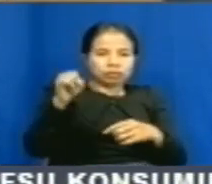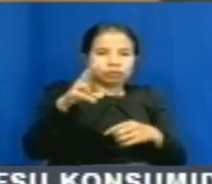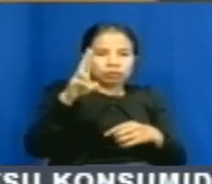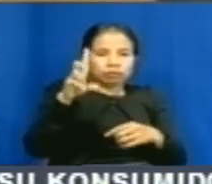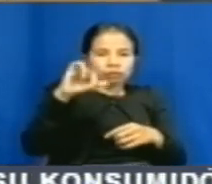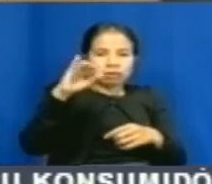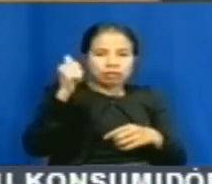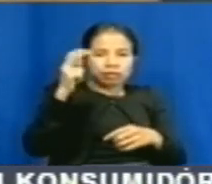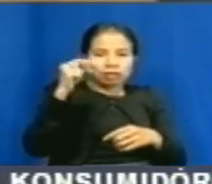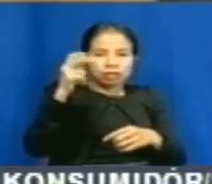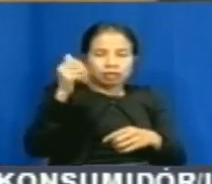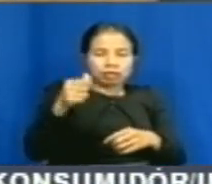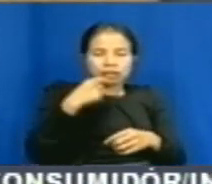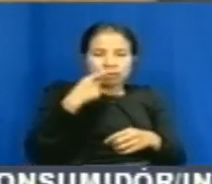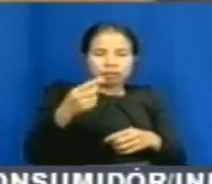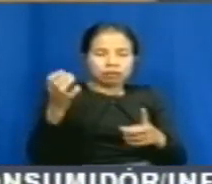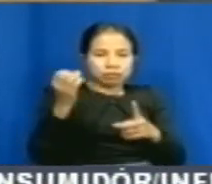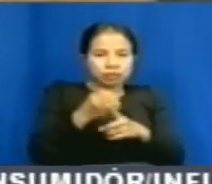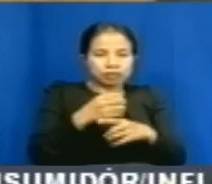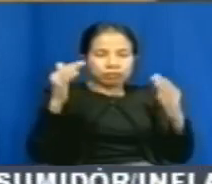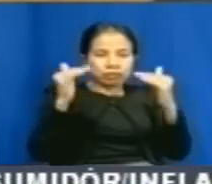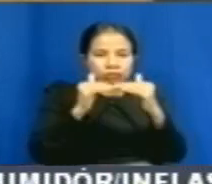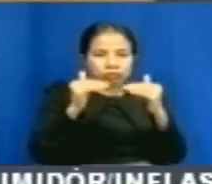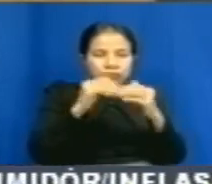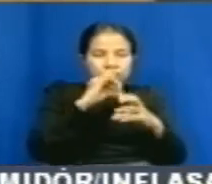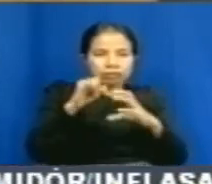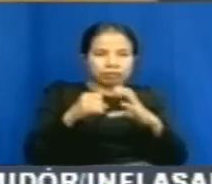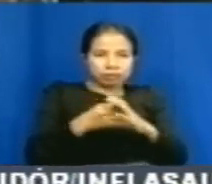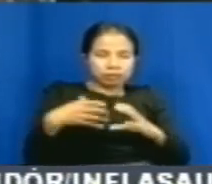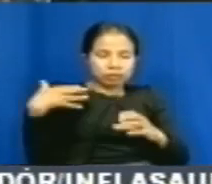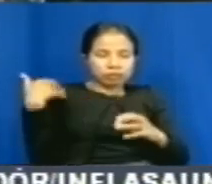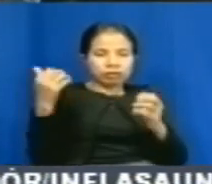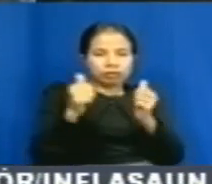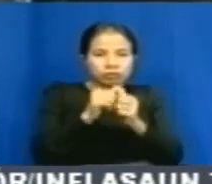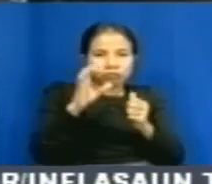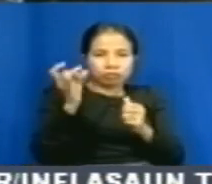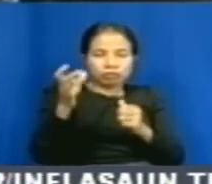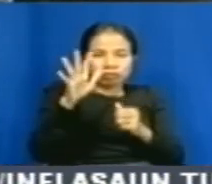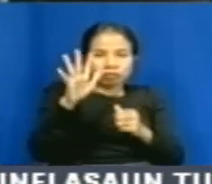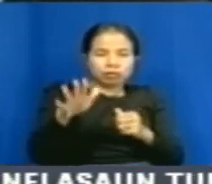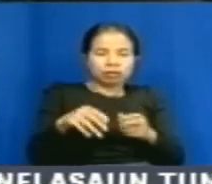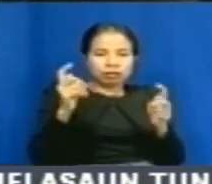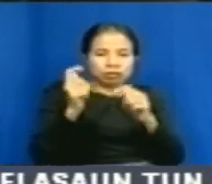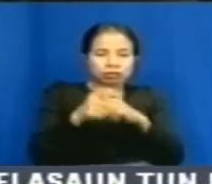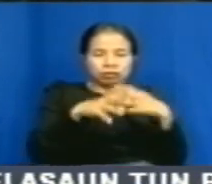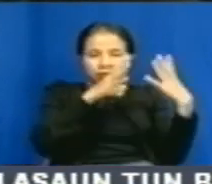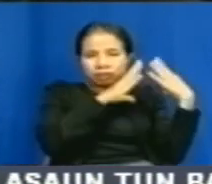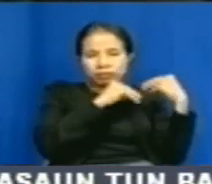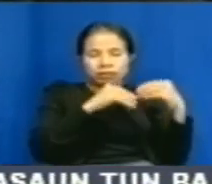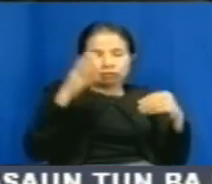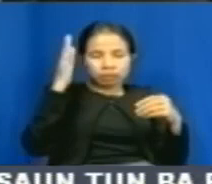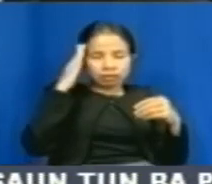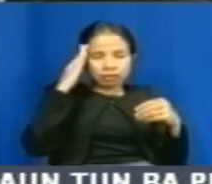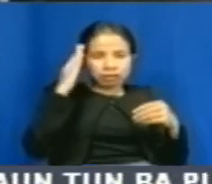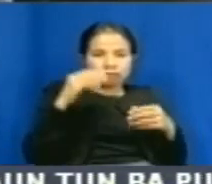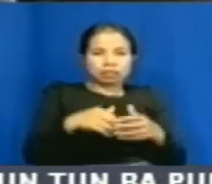Oliveira Marsala afirma, objetivo ser mútuo ne envolve jovem o aluno recém-lima, ato troca experiência no conhecimento